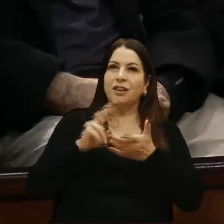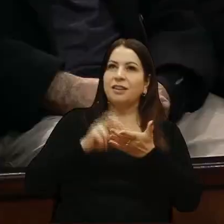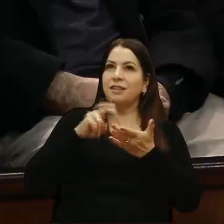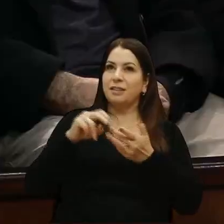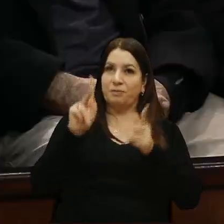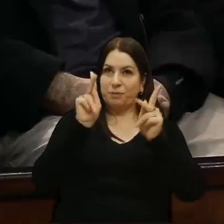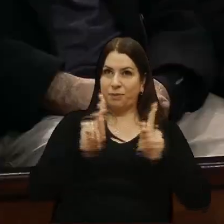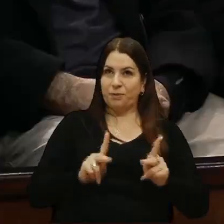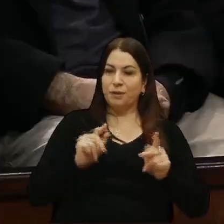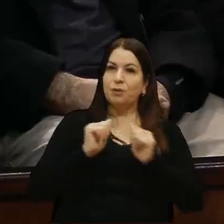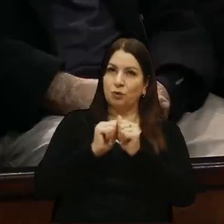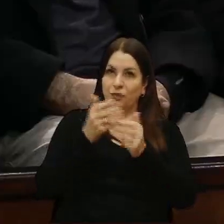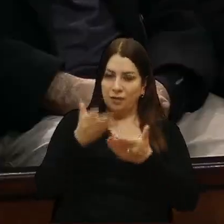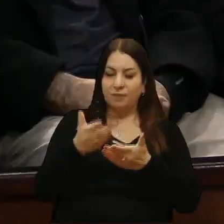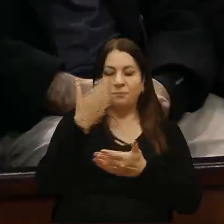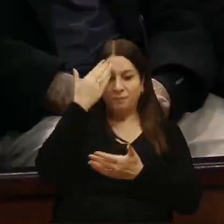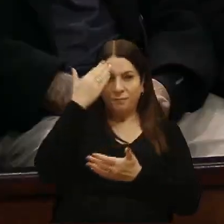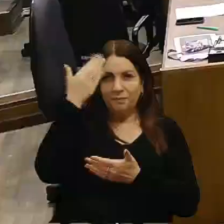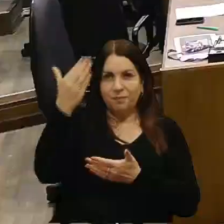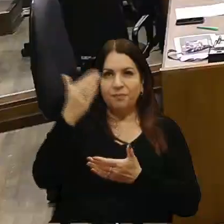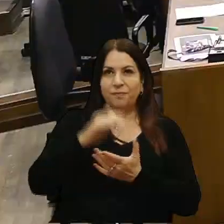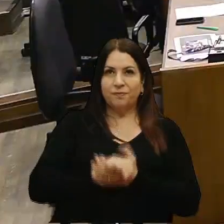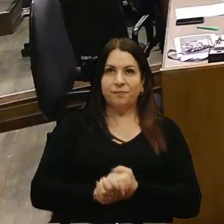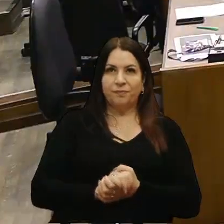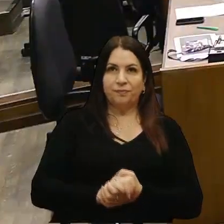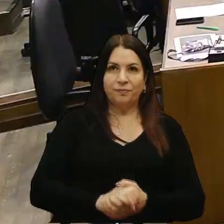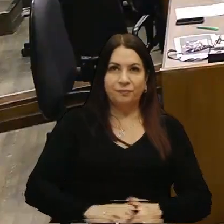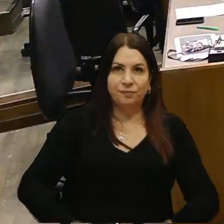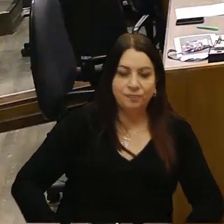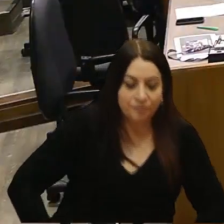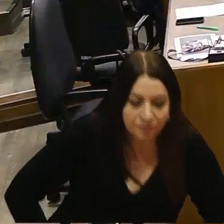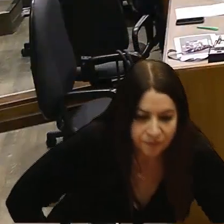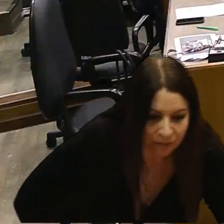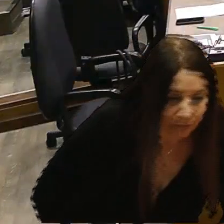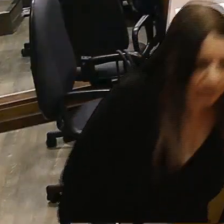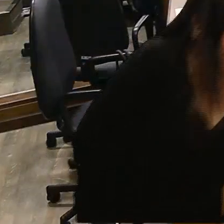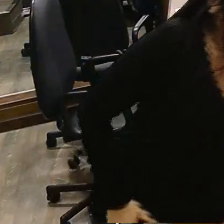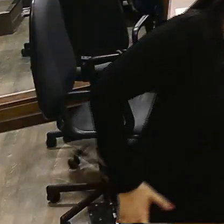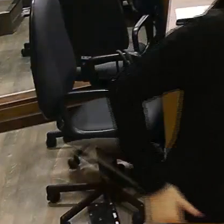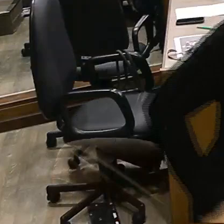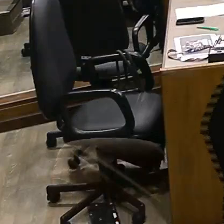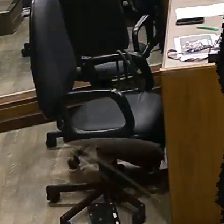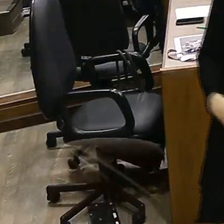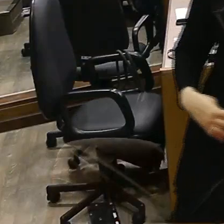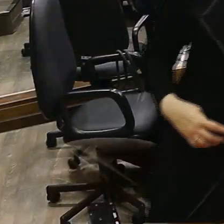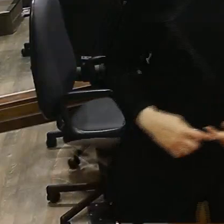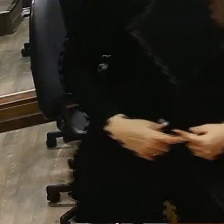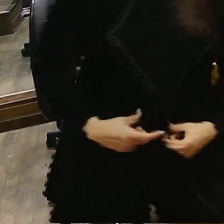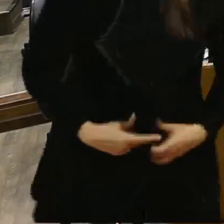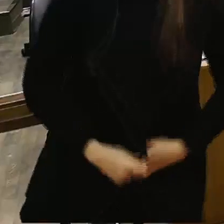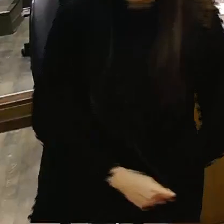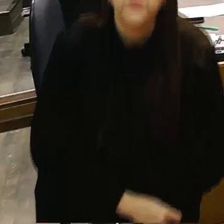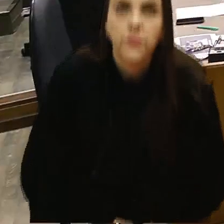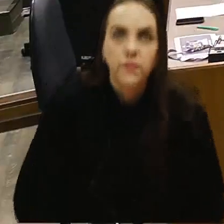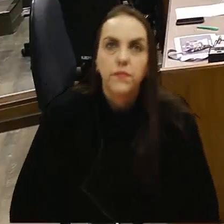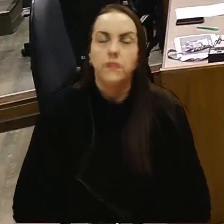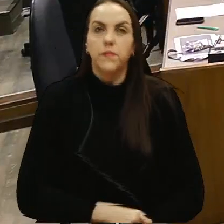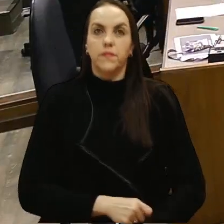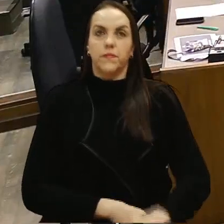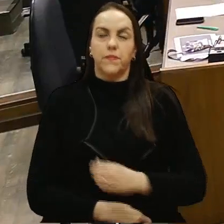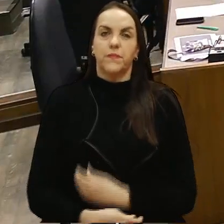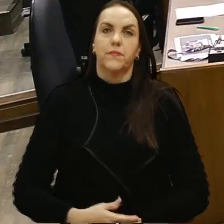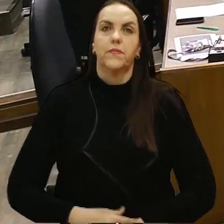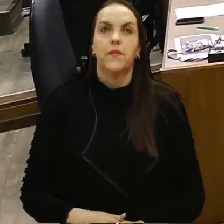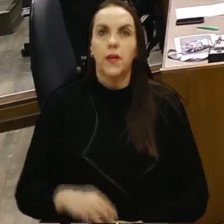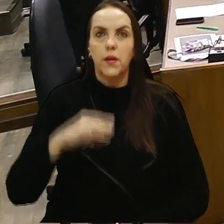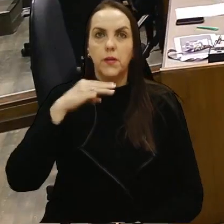pessoas que estão lá. Muito obrigada. Obrigada, vereadora Sandra Boneto. Com a palavra, a vereadora